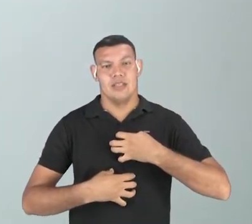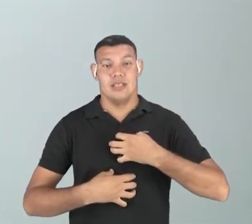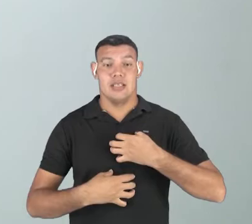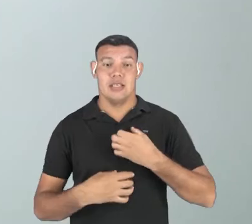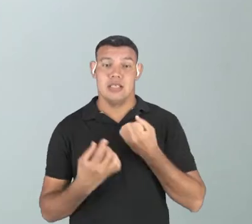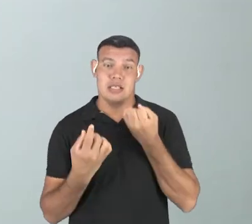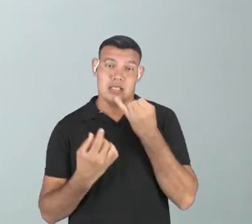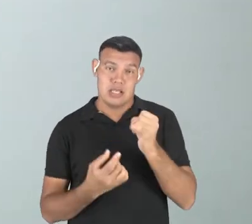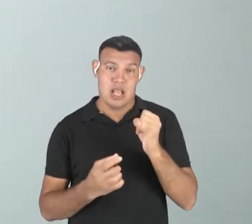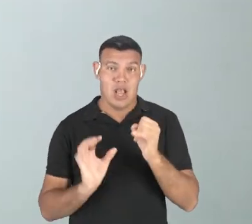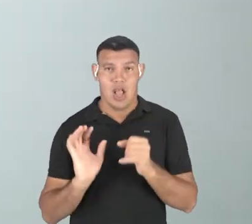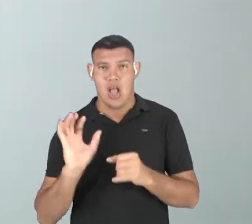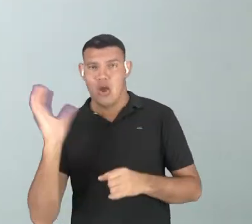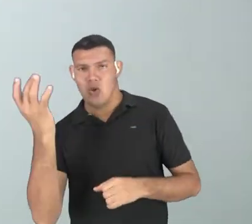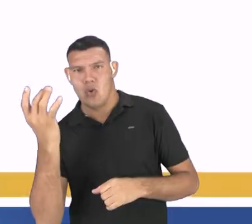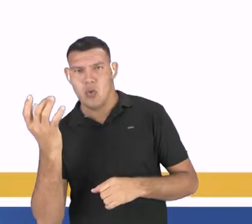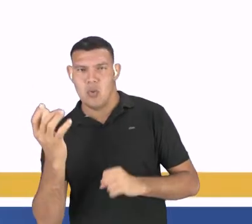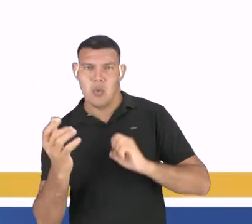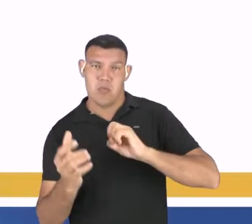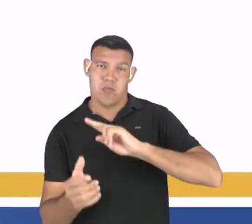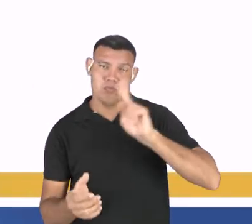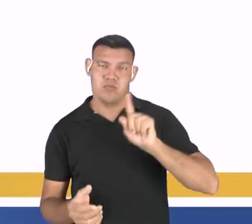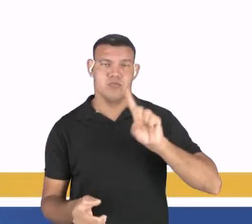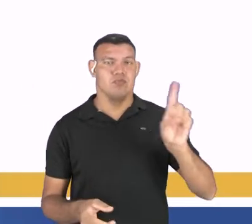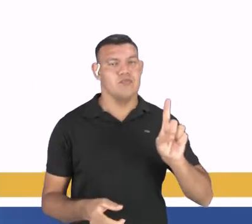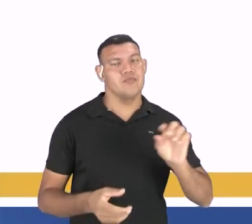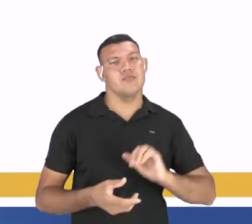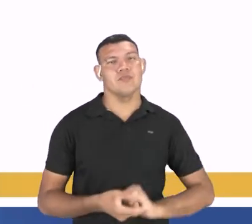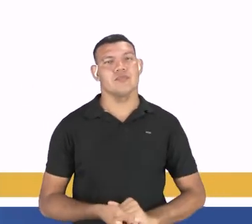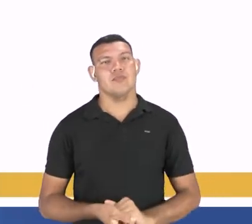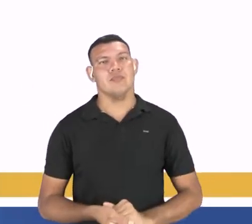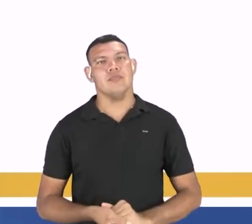acontecer ou não. Vamos lá para o próximo.